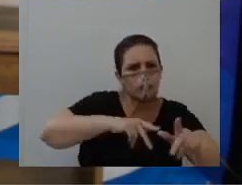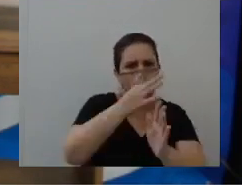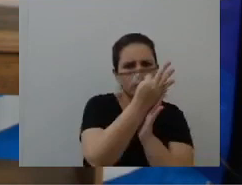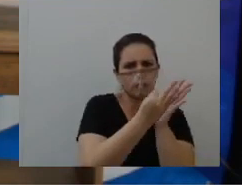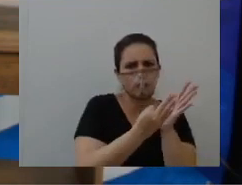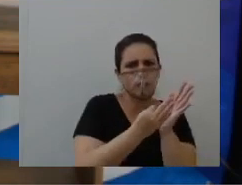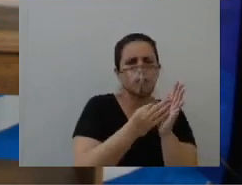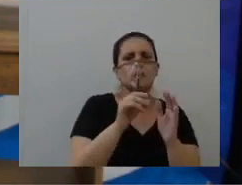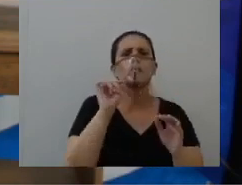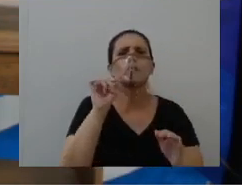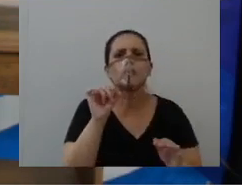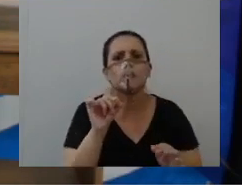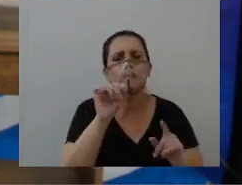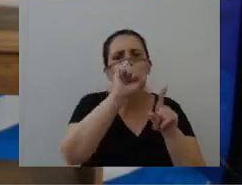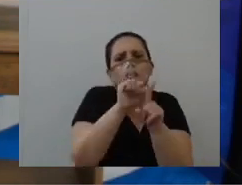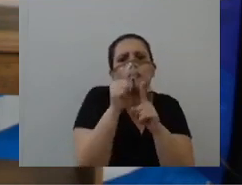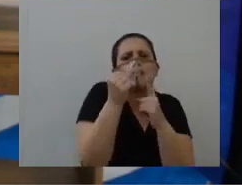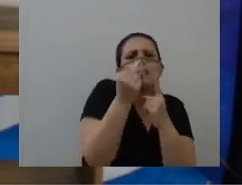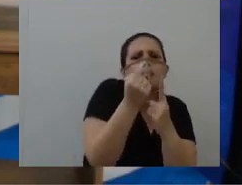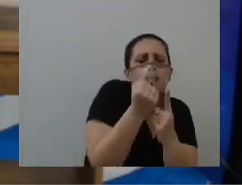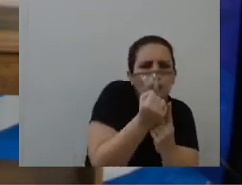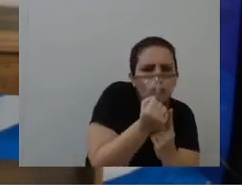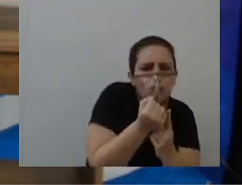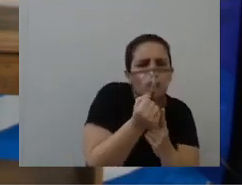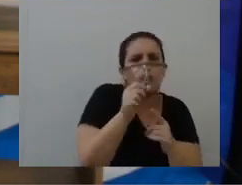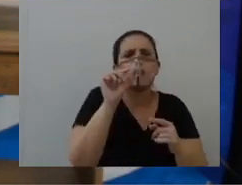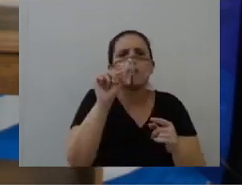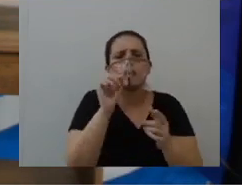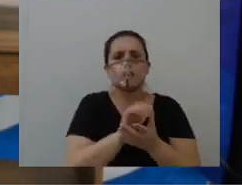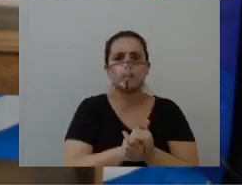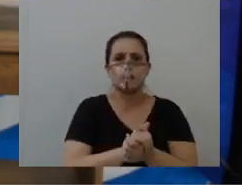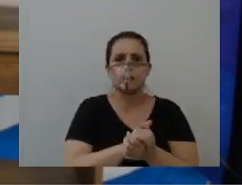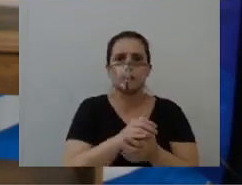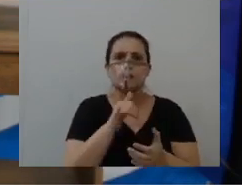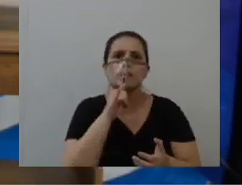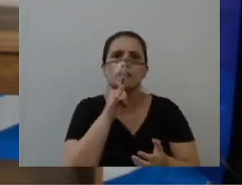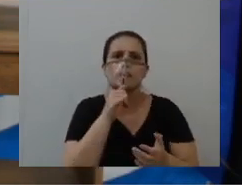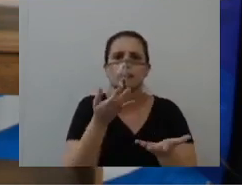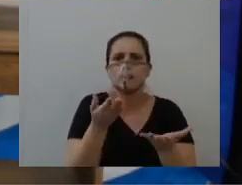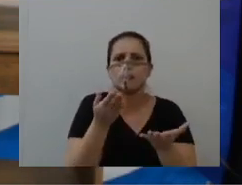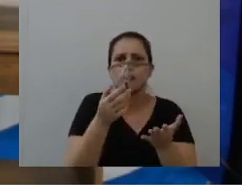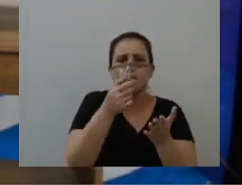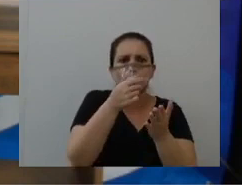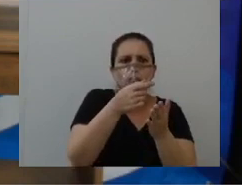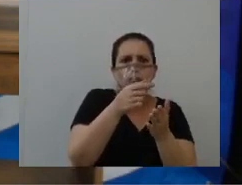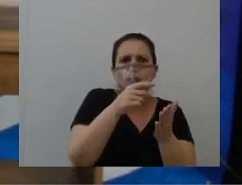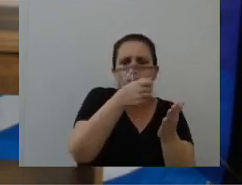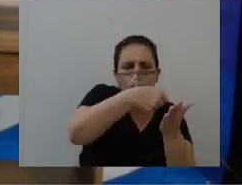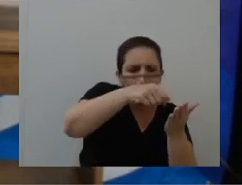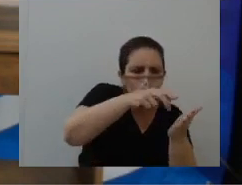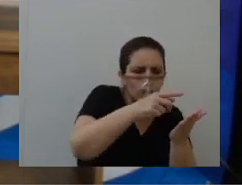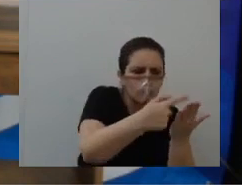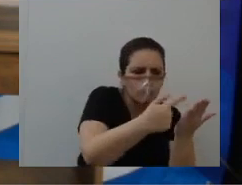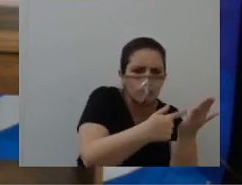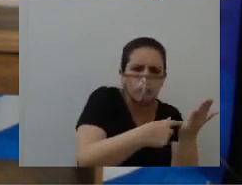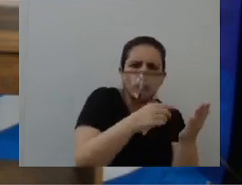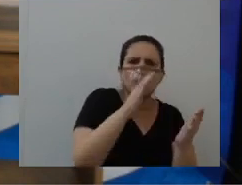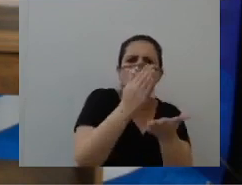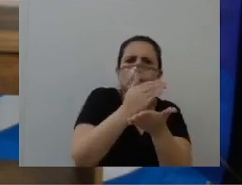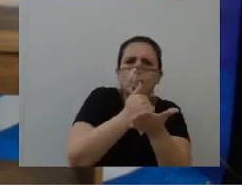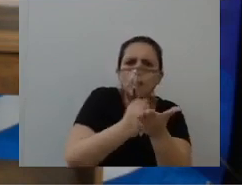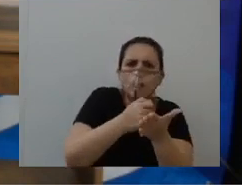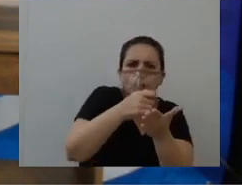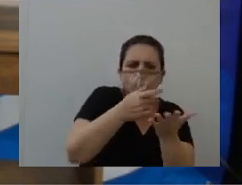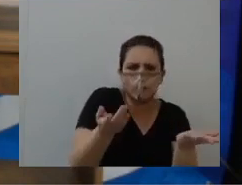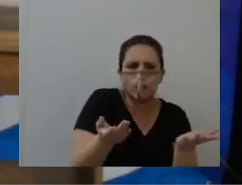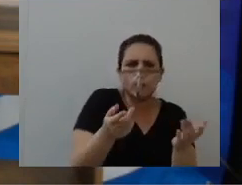de suas funções sociais, né? Qual é o propósito, por exemplo, do bilhete? Qual é o propósito da receita culinária, da receita médica? Qual